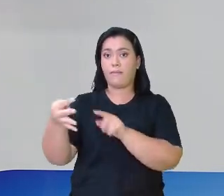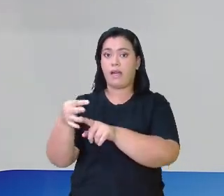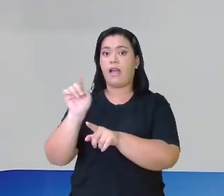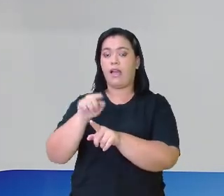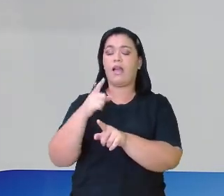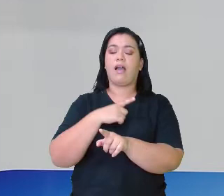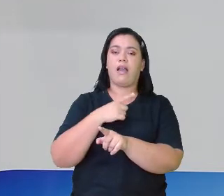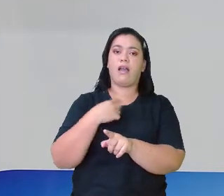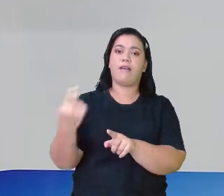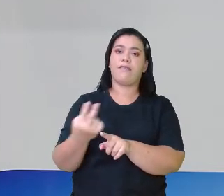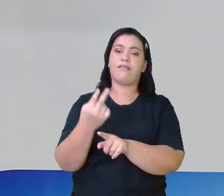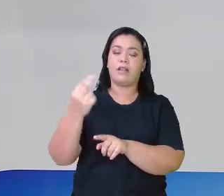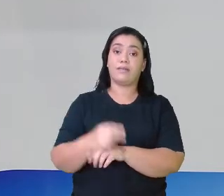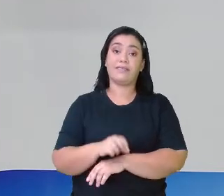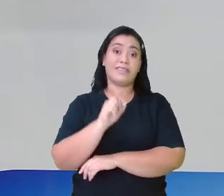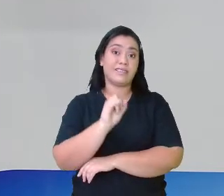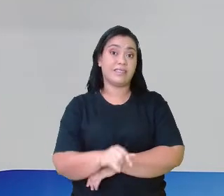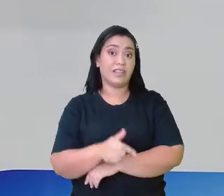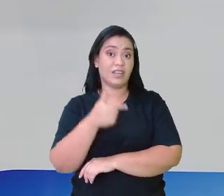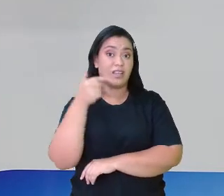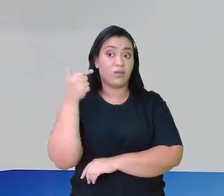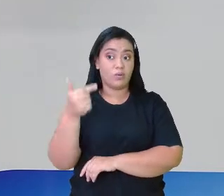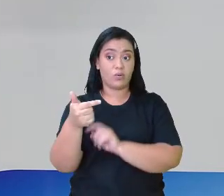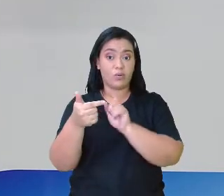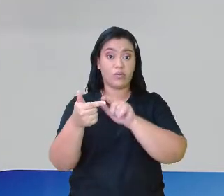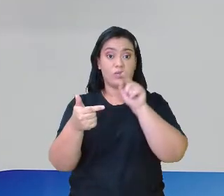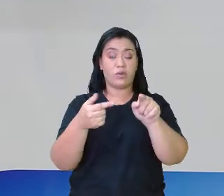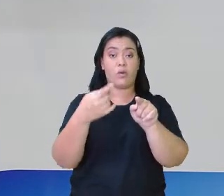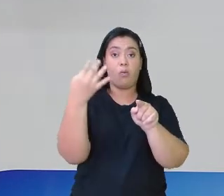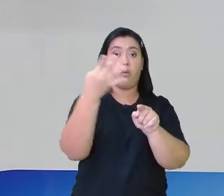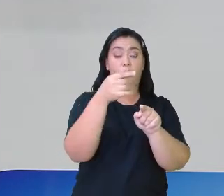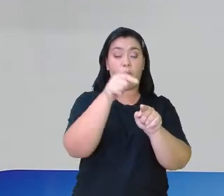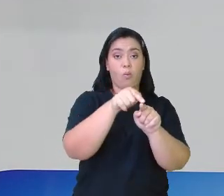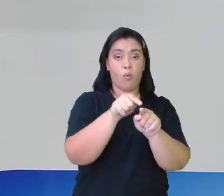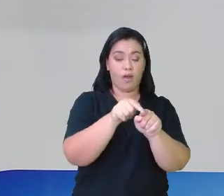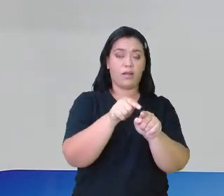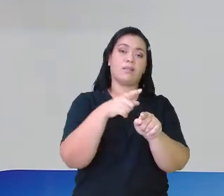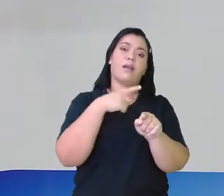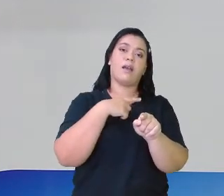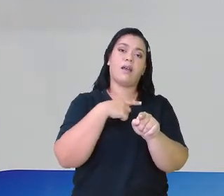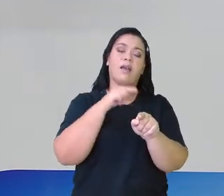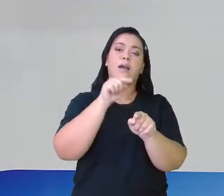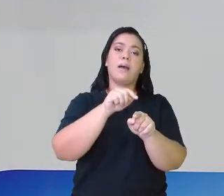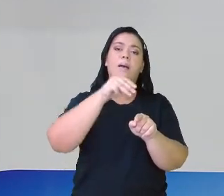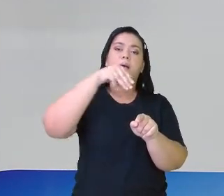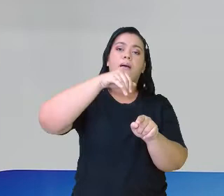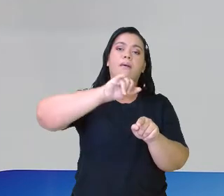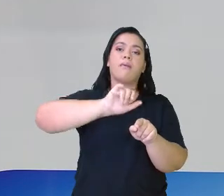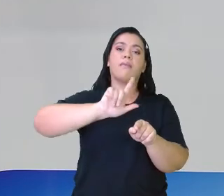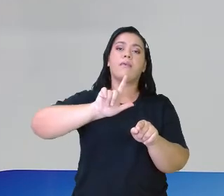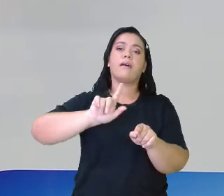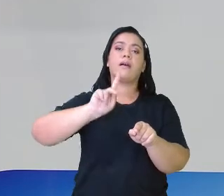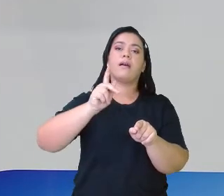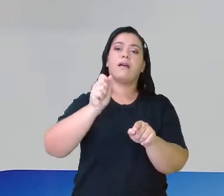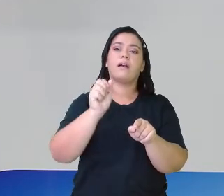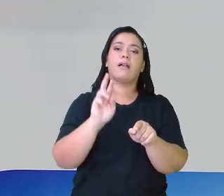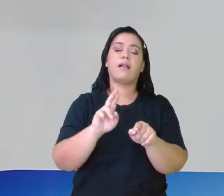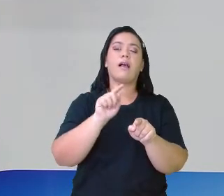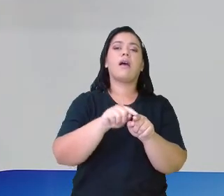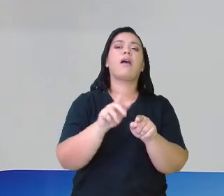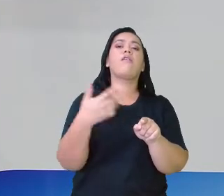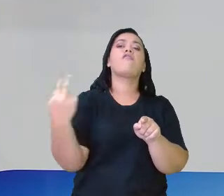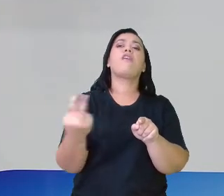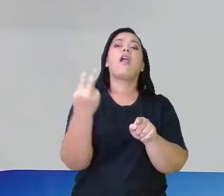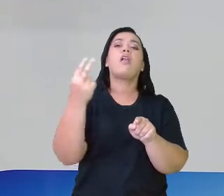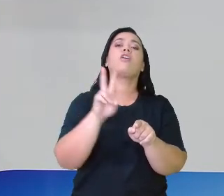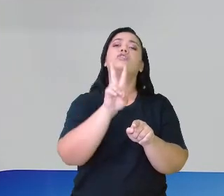terá. Se o 2 está na quarta ordem e a quarta ordem é a unidade de milhar, ele vale 2.000. Aí